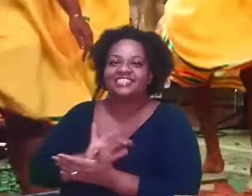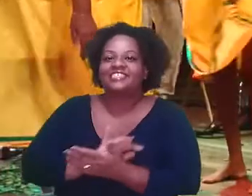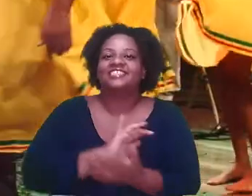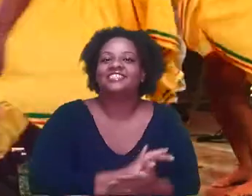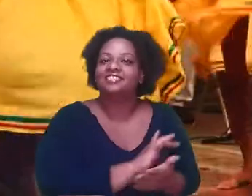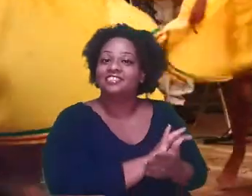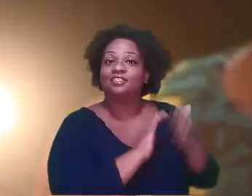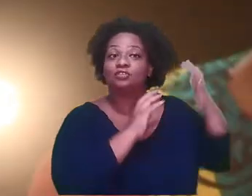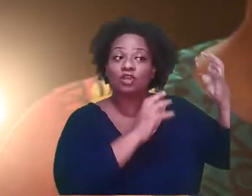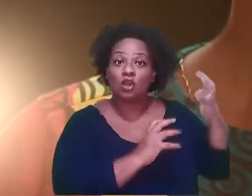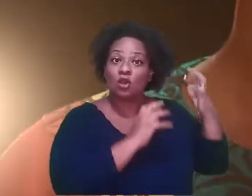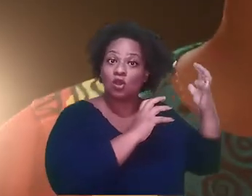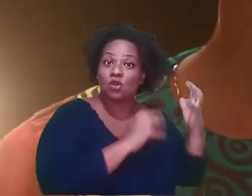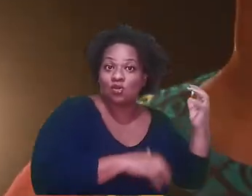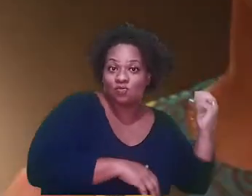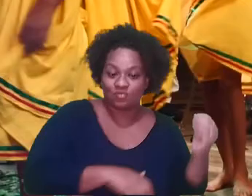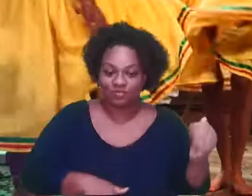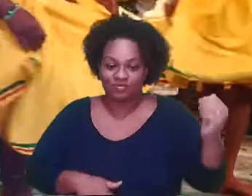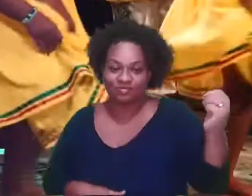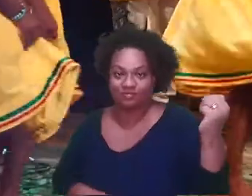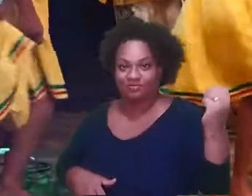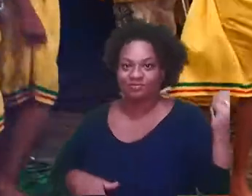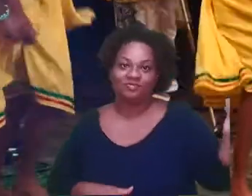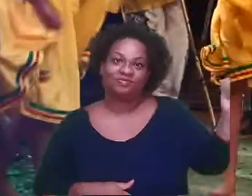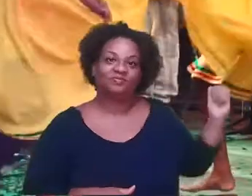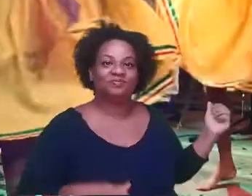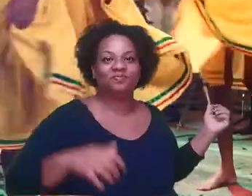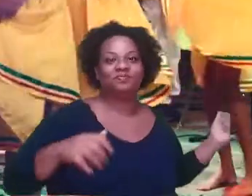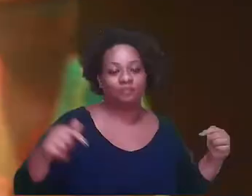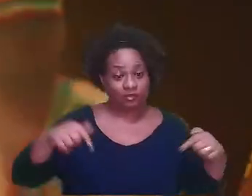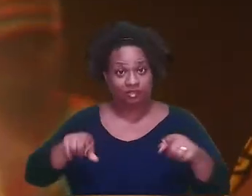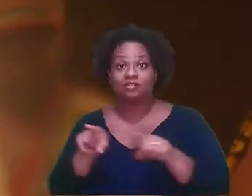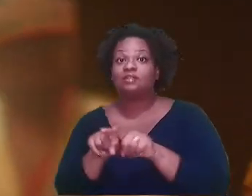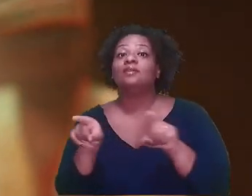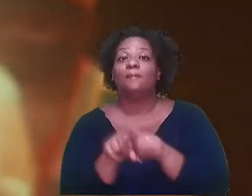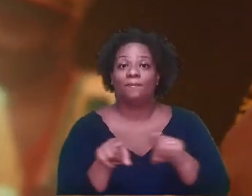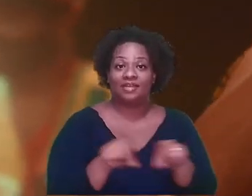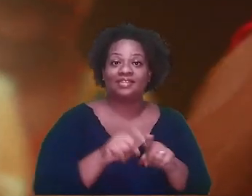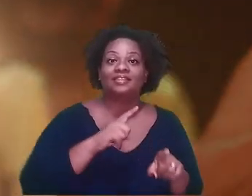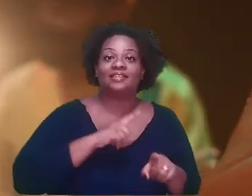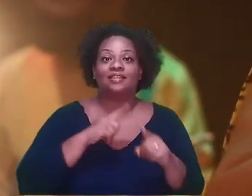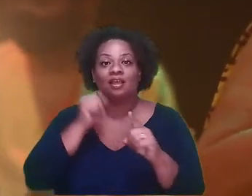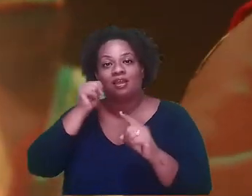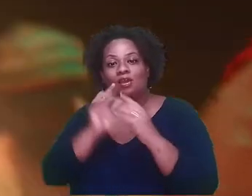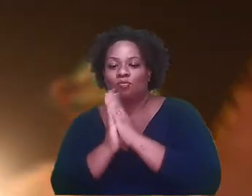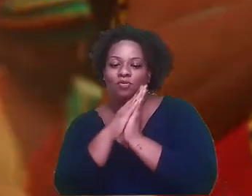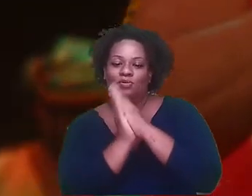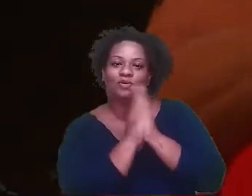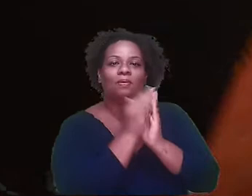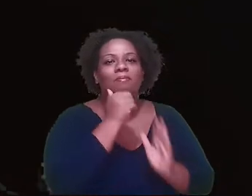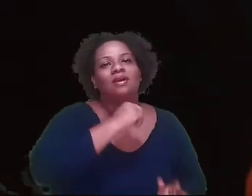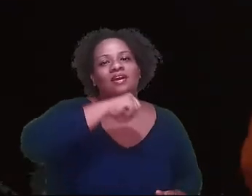que coco é. É o Coco de Ubingada. No Guadalupe também tem a boneca de mãe preta,